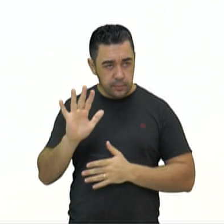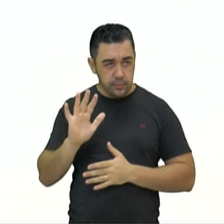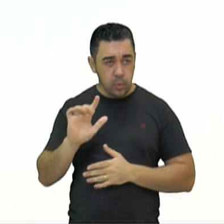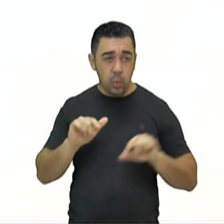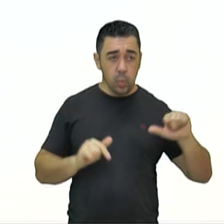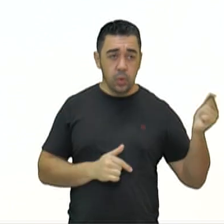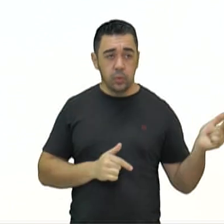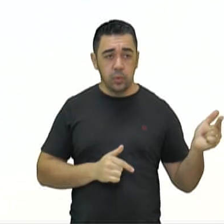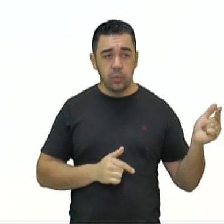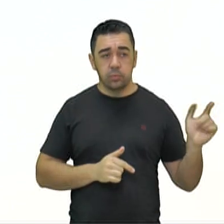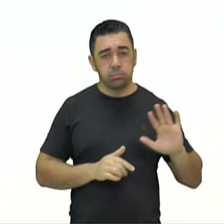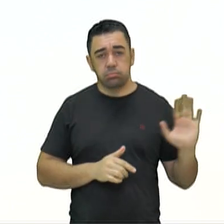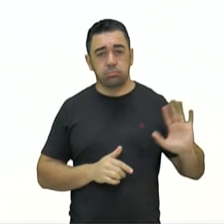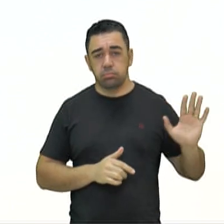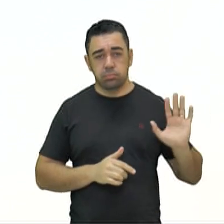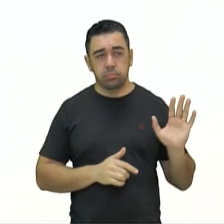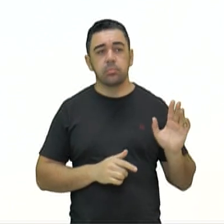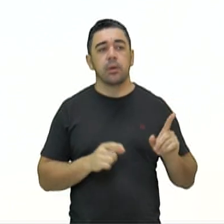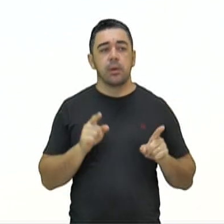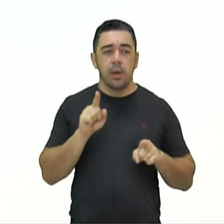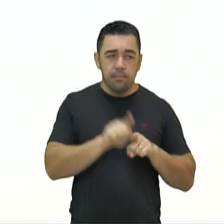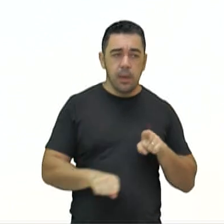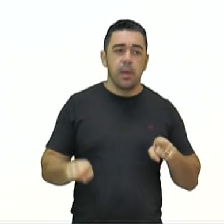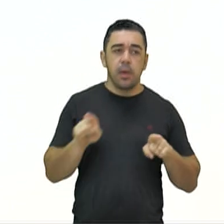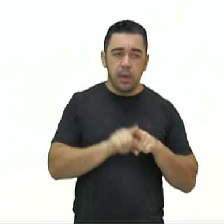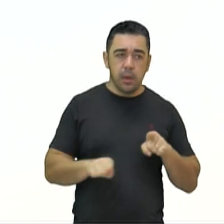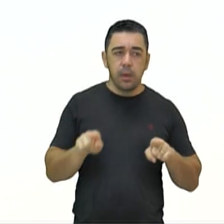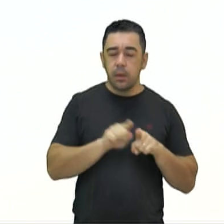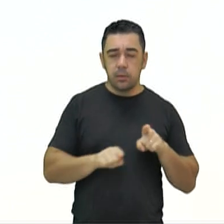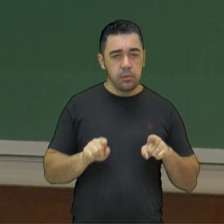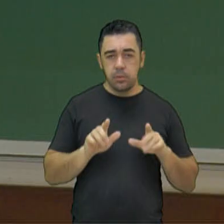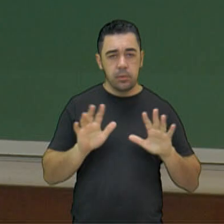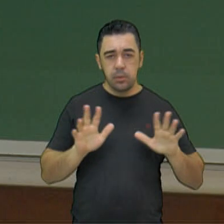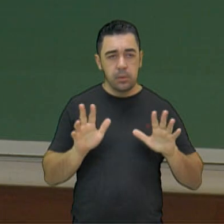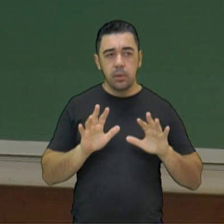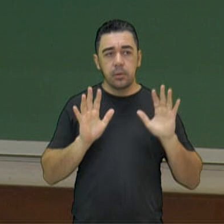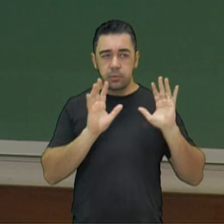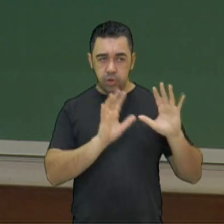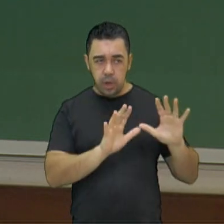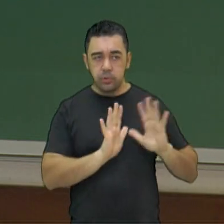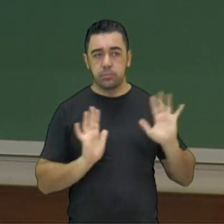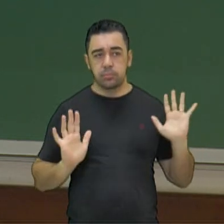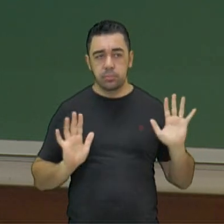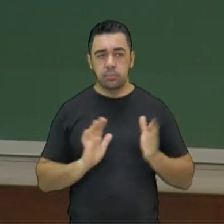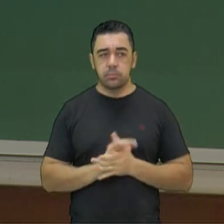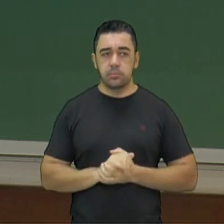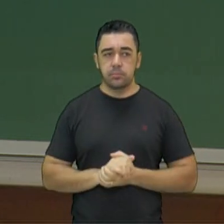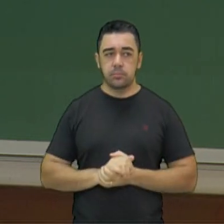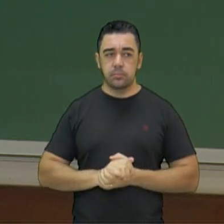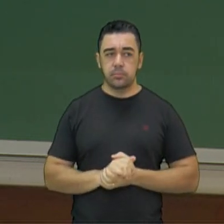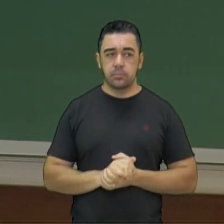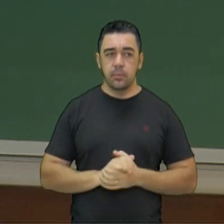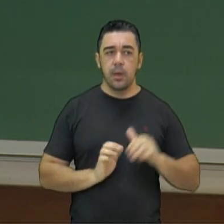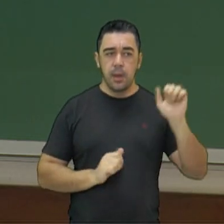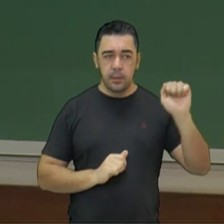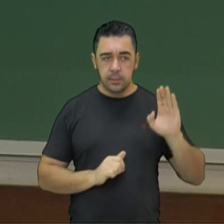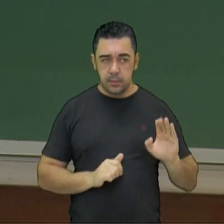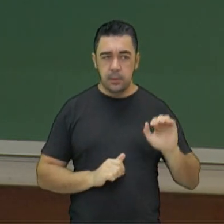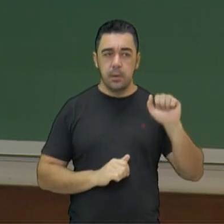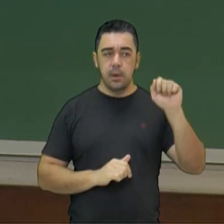os demais? Os demais, vocês repetem, não joga nada fora e não troca o sinal de ninguém. Então, continua